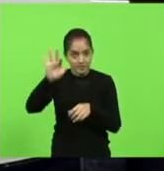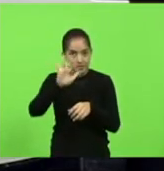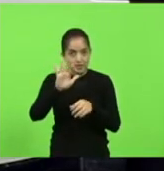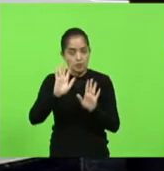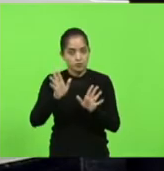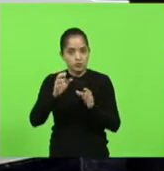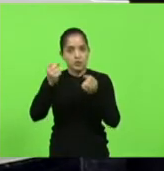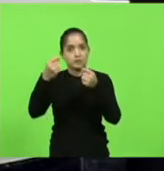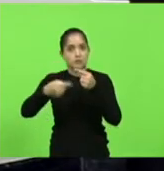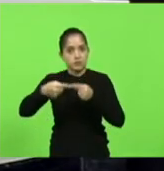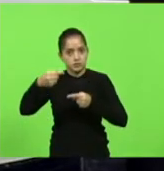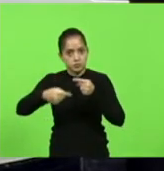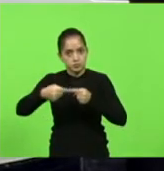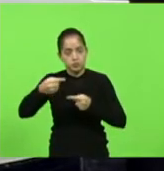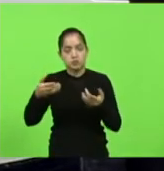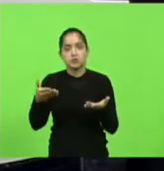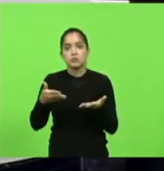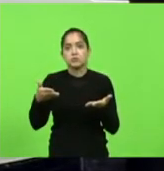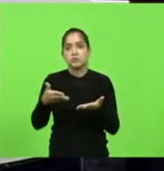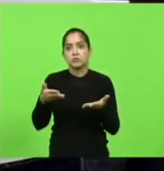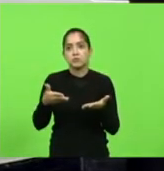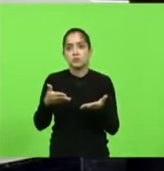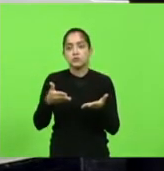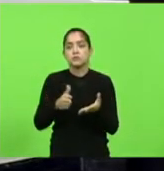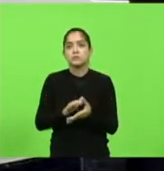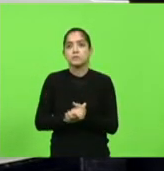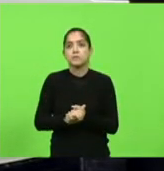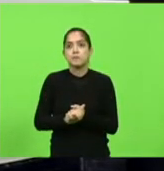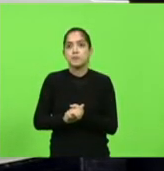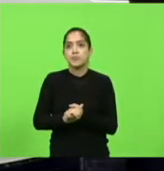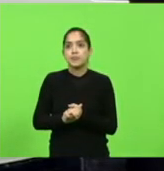pelos deputados. Eu acho